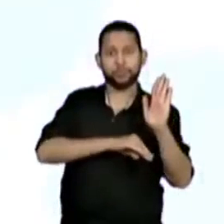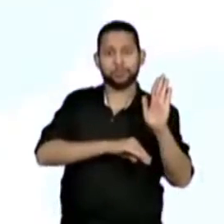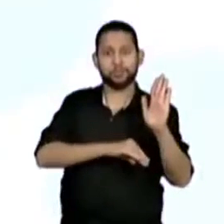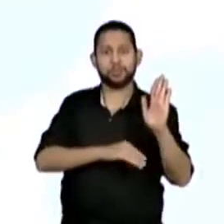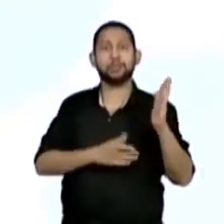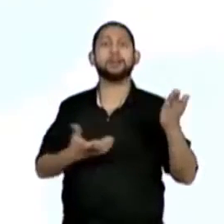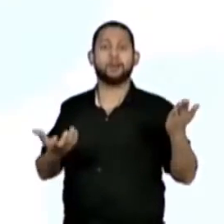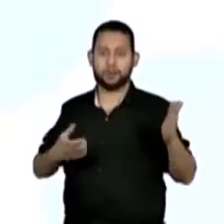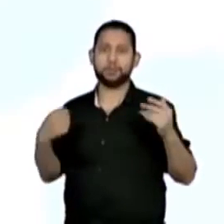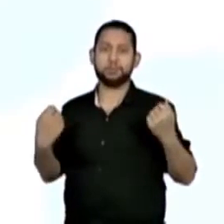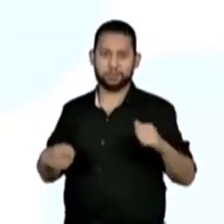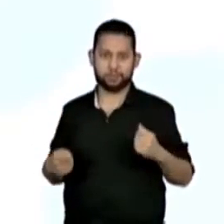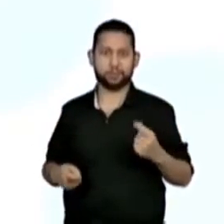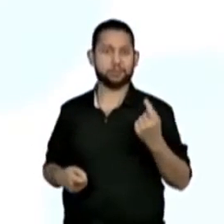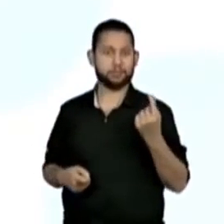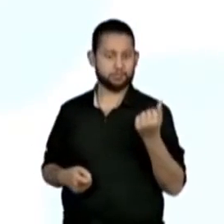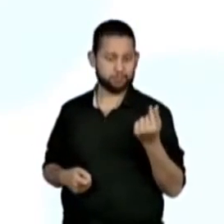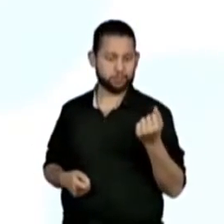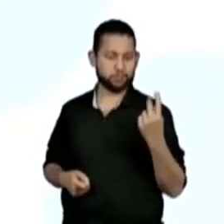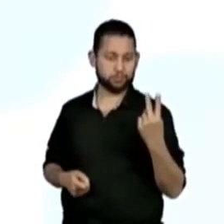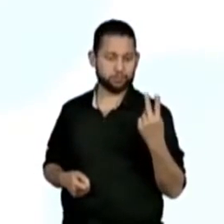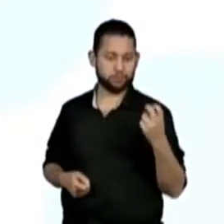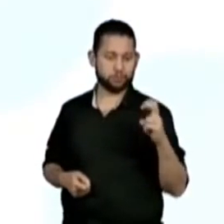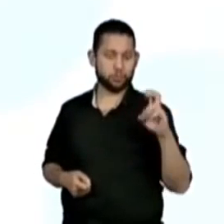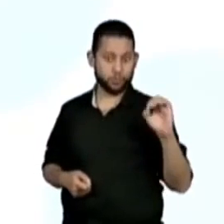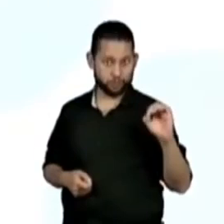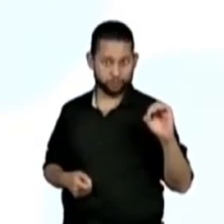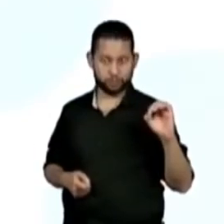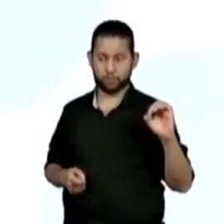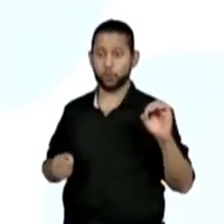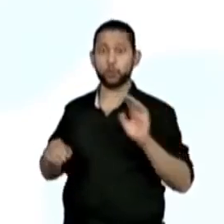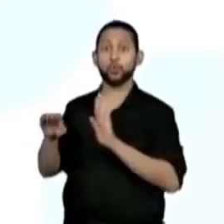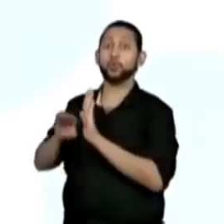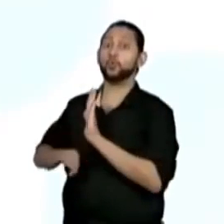vou subtrair R